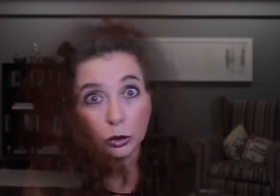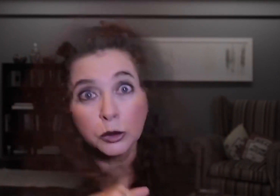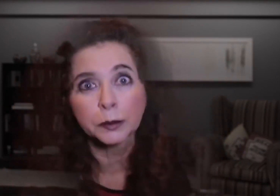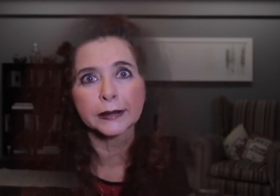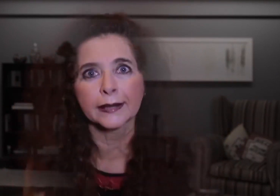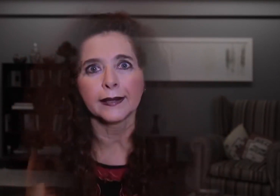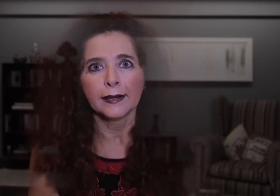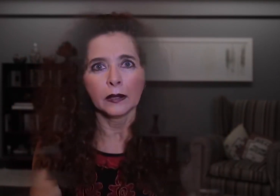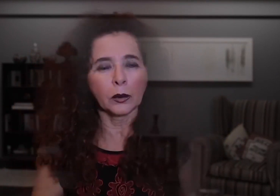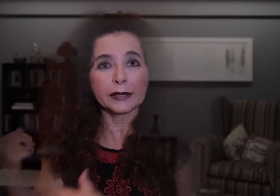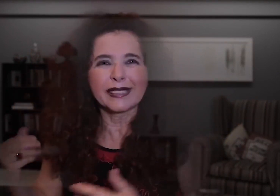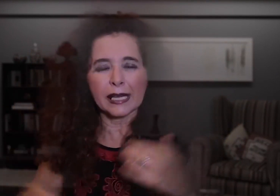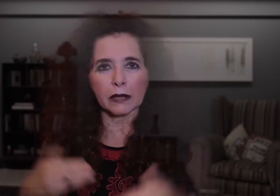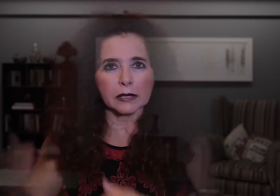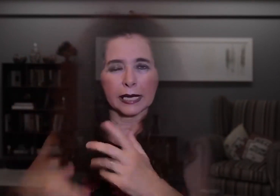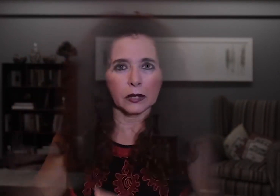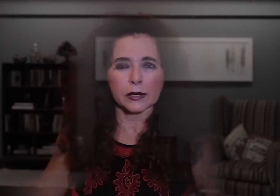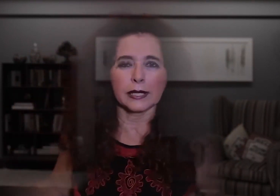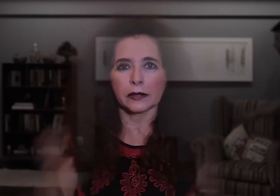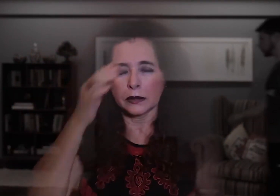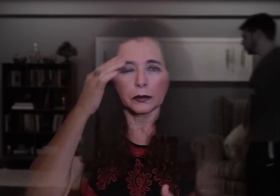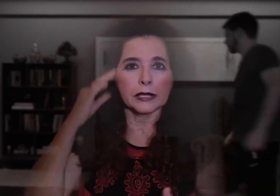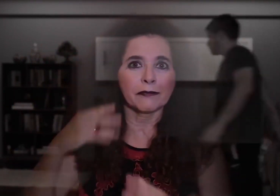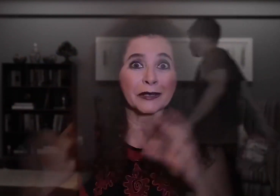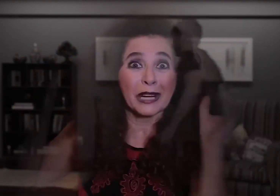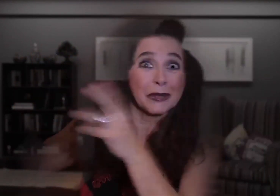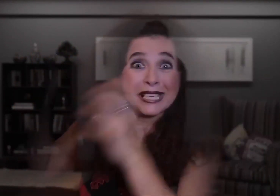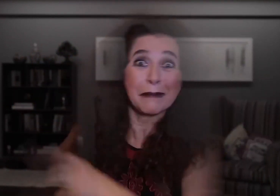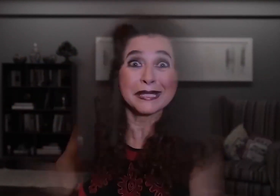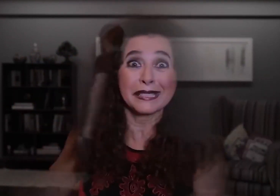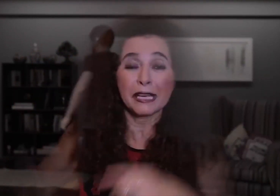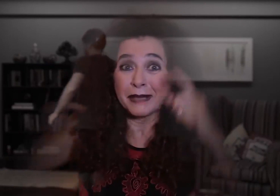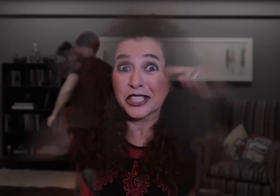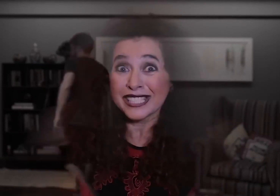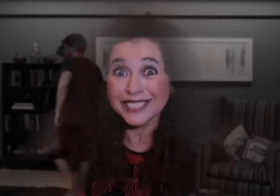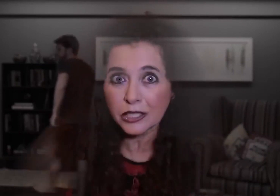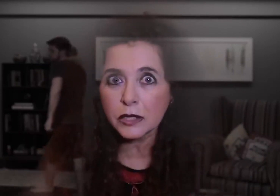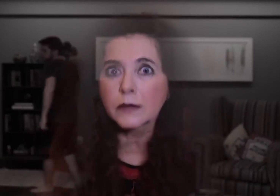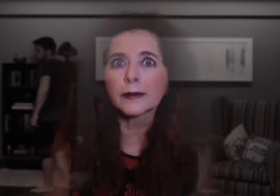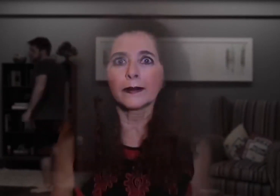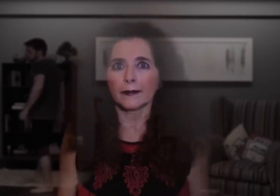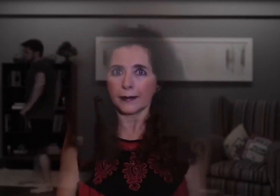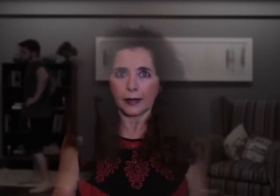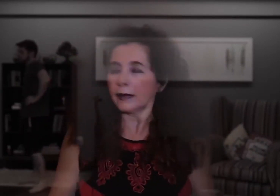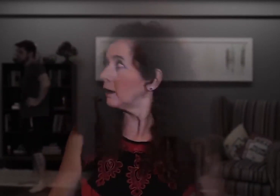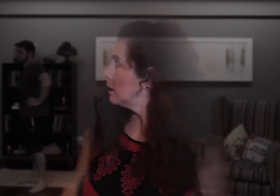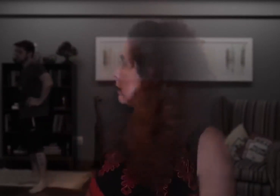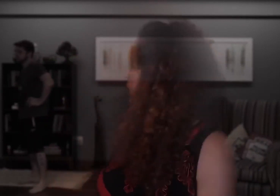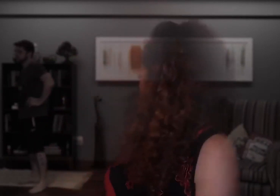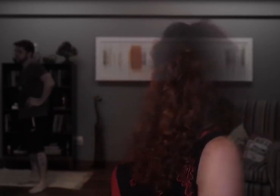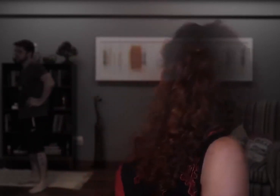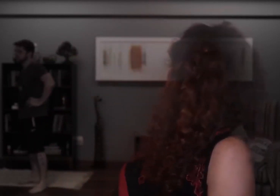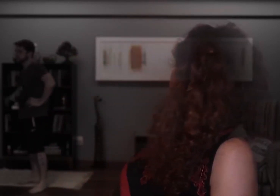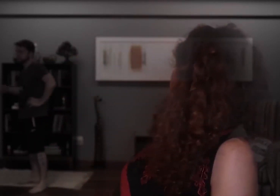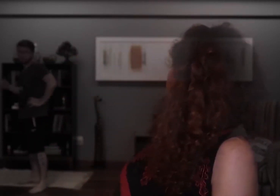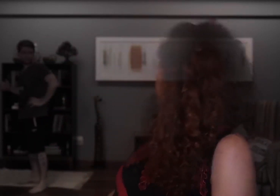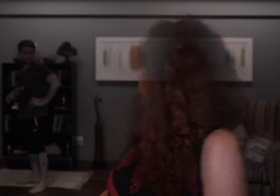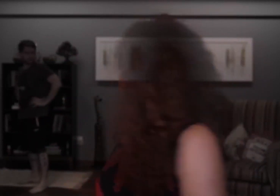Agora, desculpa, eu tenho que parar tudo, porque o Adriano tá querendo sair no centro e eu tenho que botar coisa na cabeça dele pra ele esquecer disso,